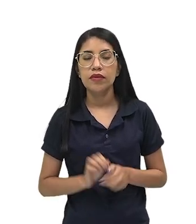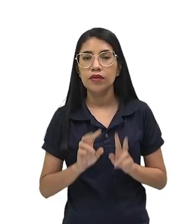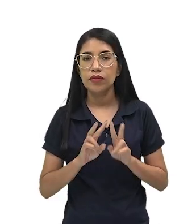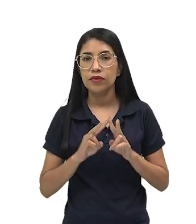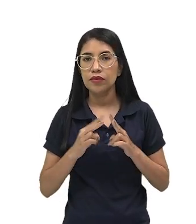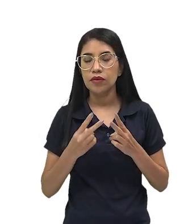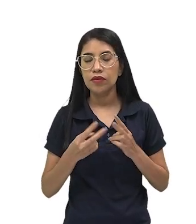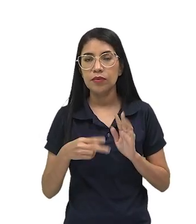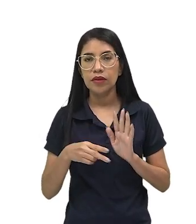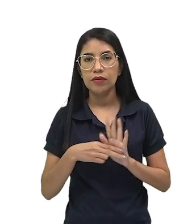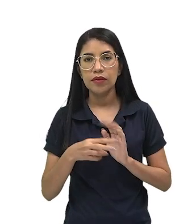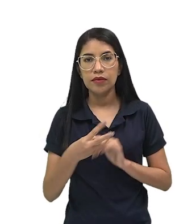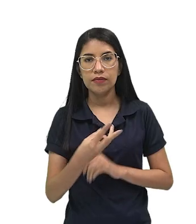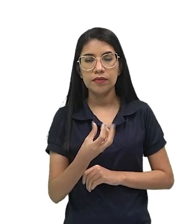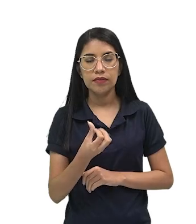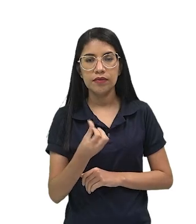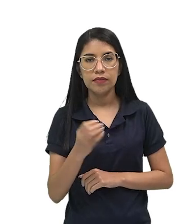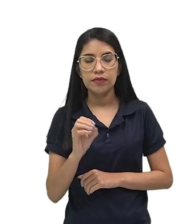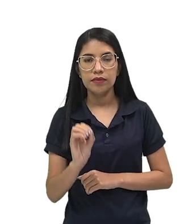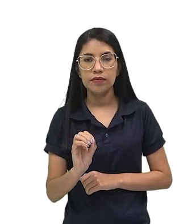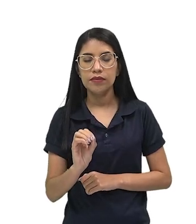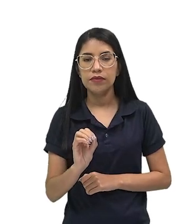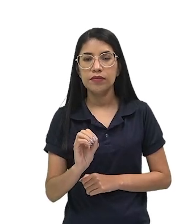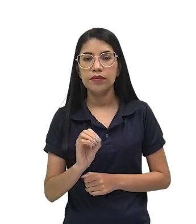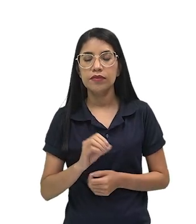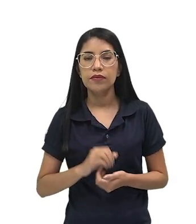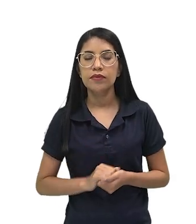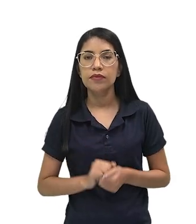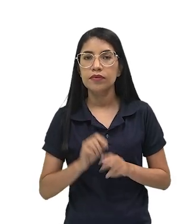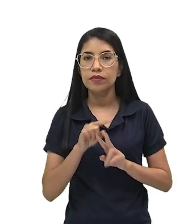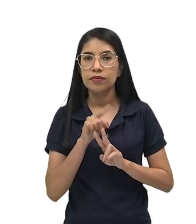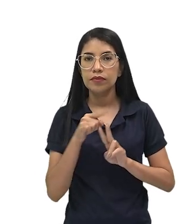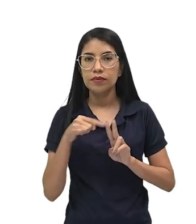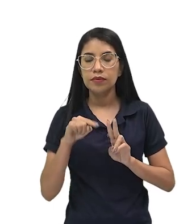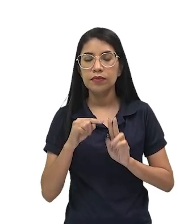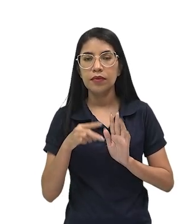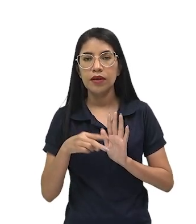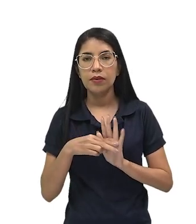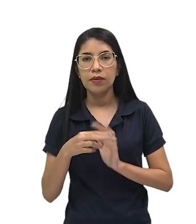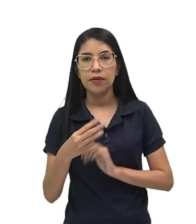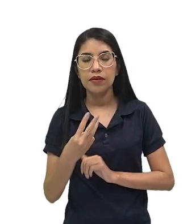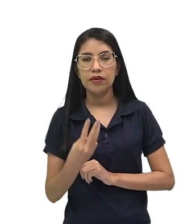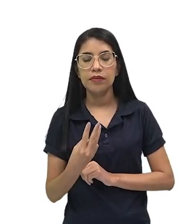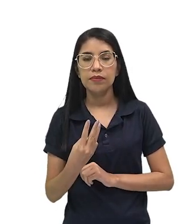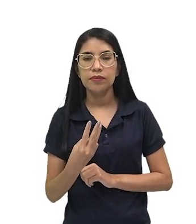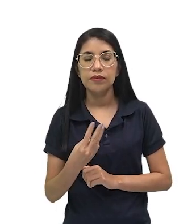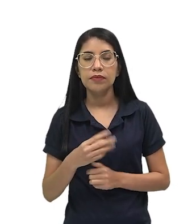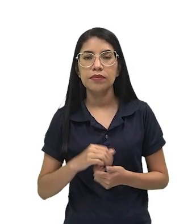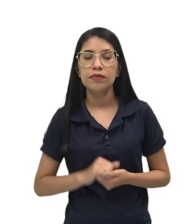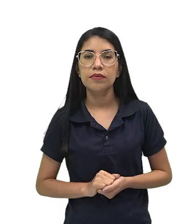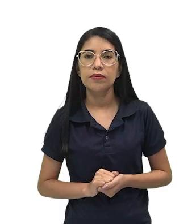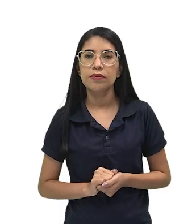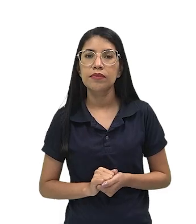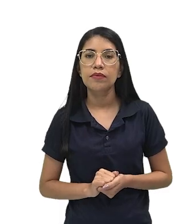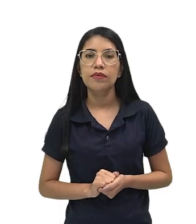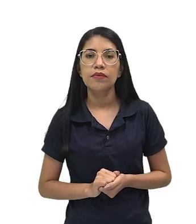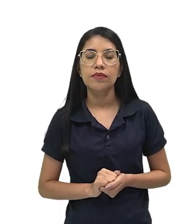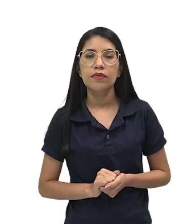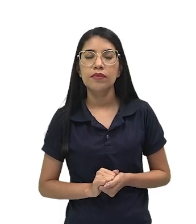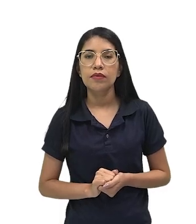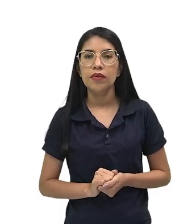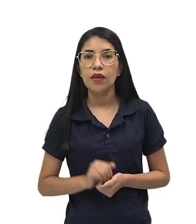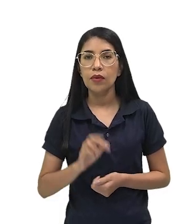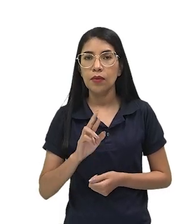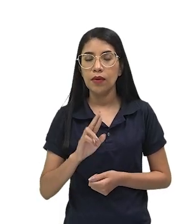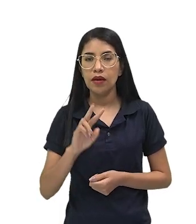volume, ó, é 360. O π está sendo adotado 3, olha. O